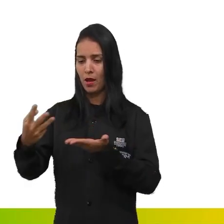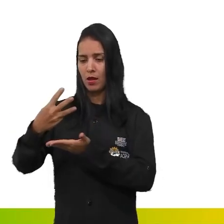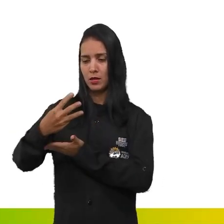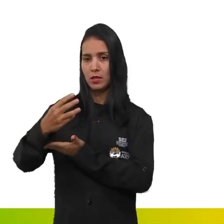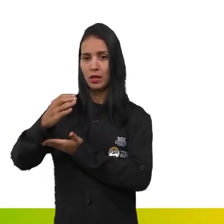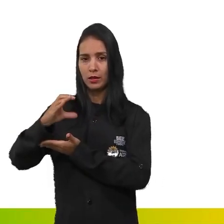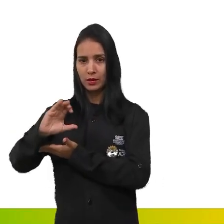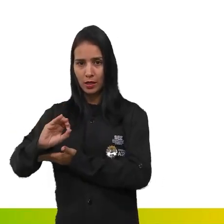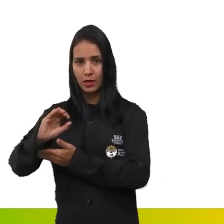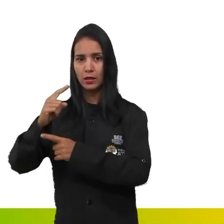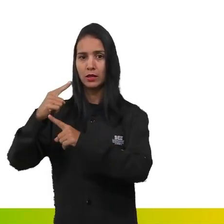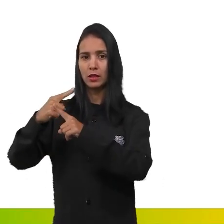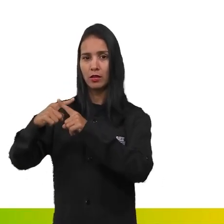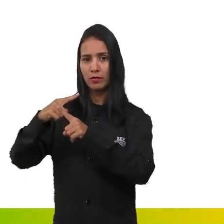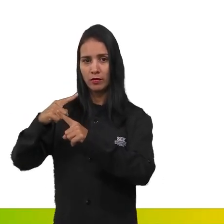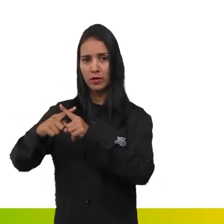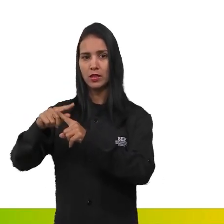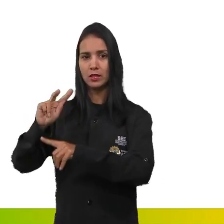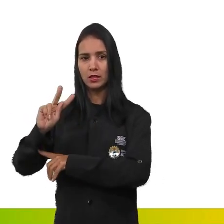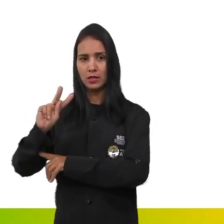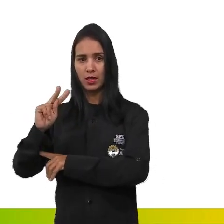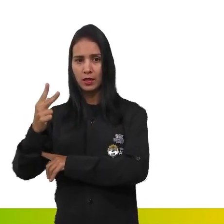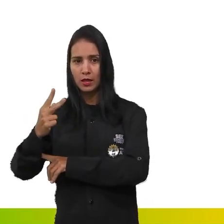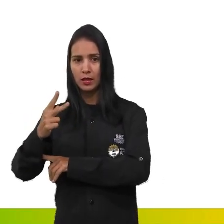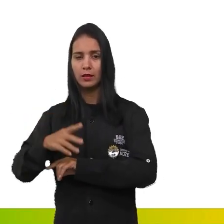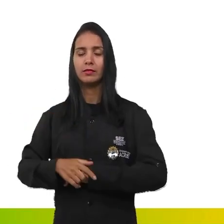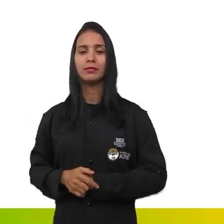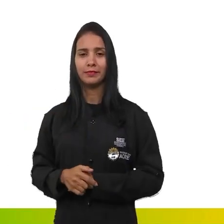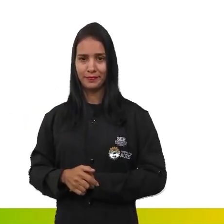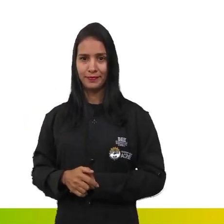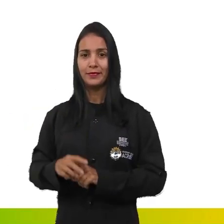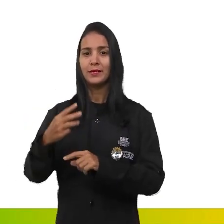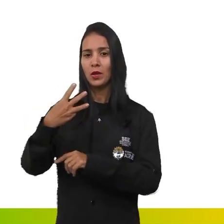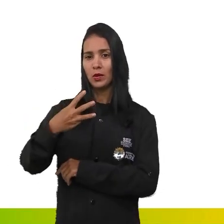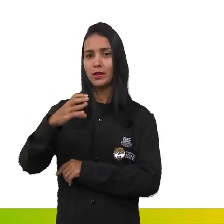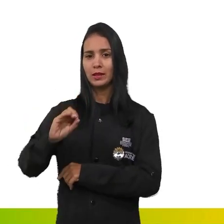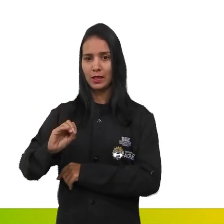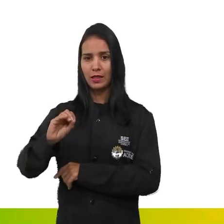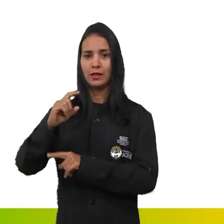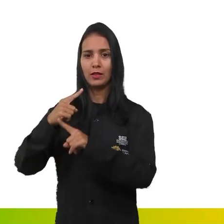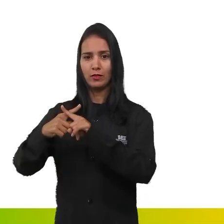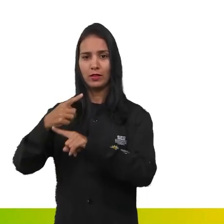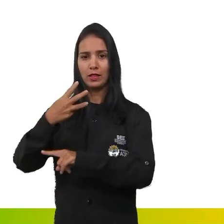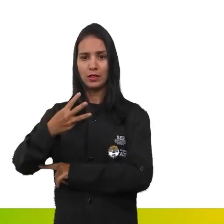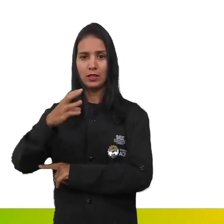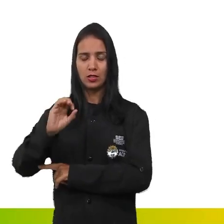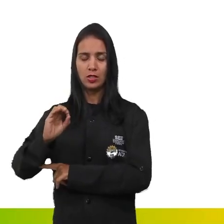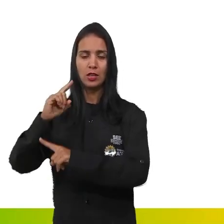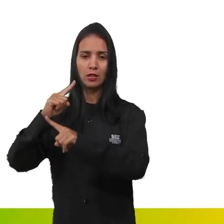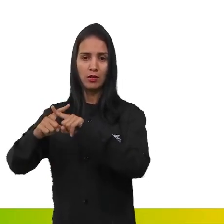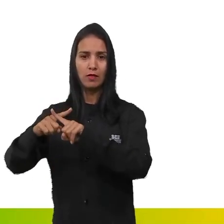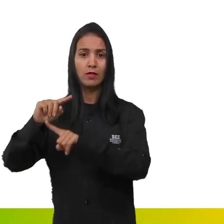altura H, que é essa altura aqui. Então, a nova lata, só para a gente ter uma ideia, vai estar alguma coisa assim.